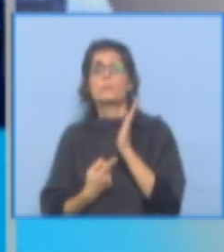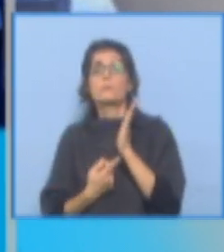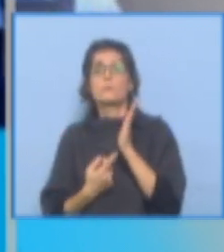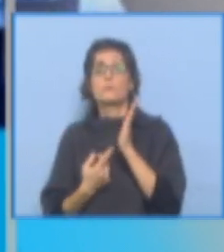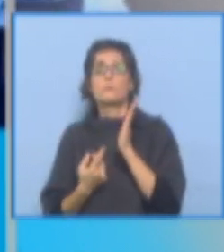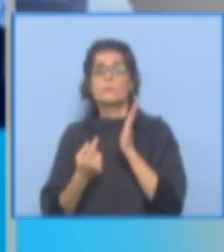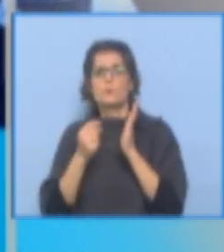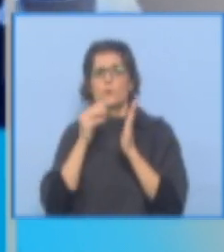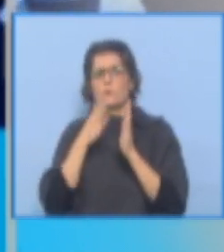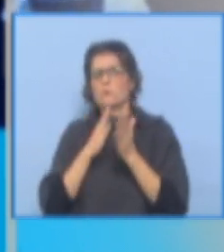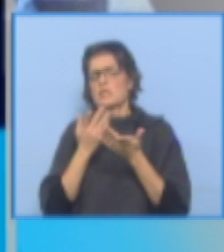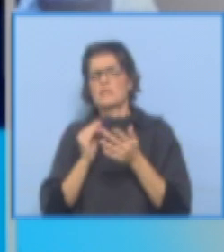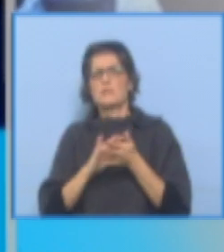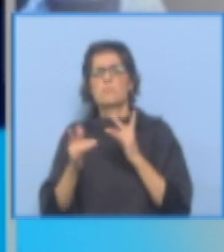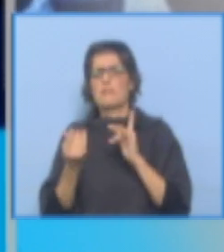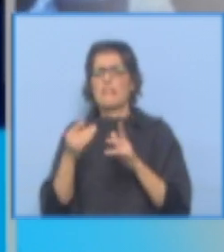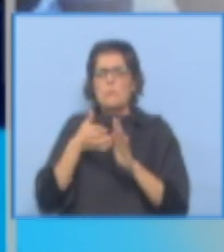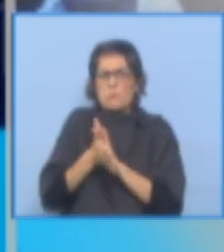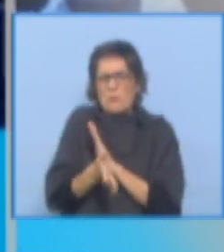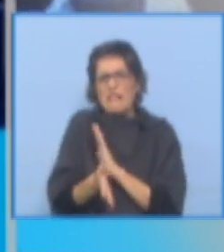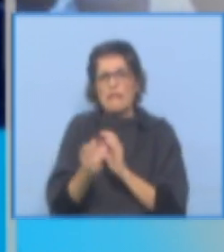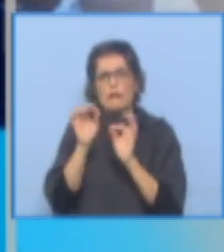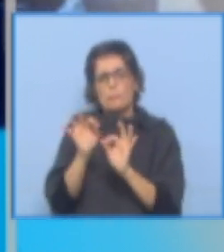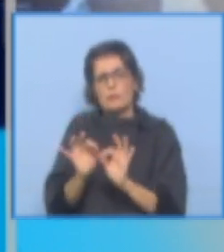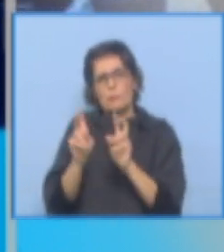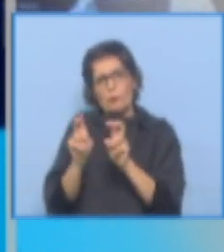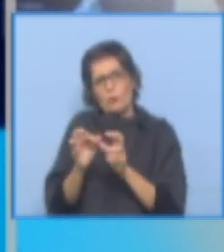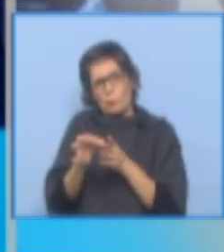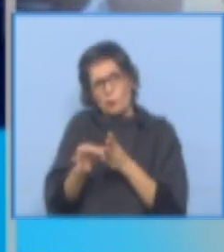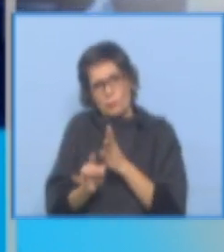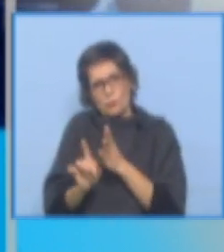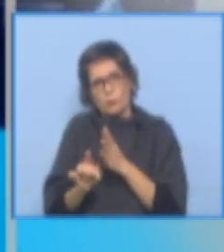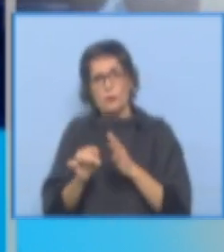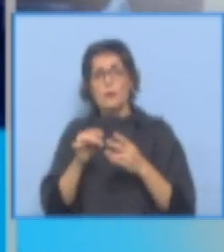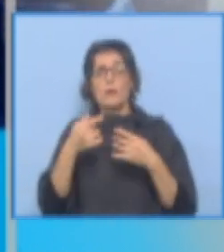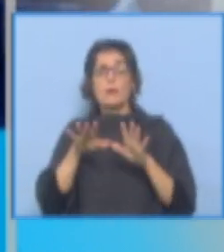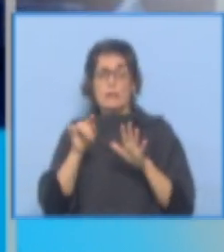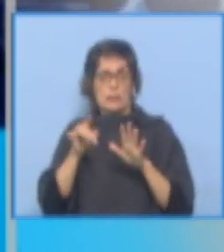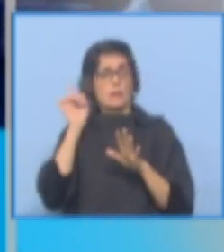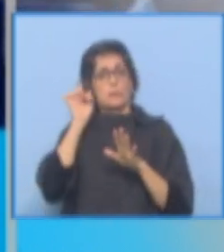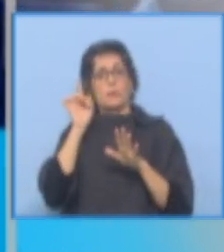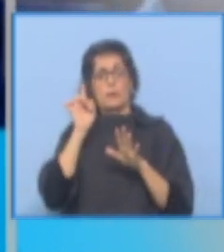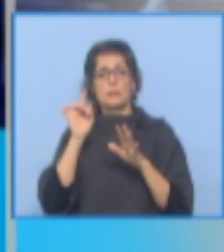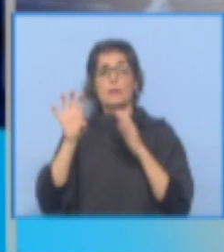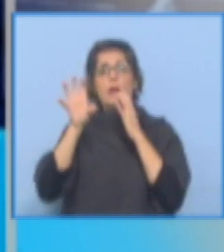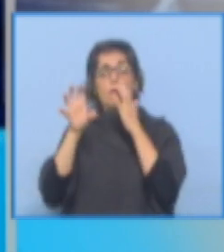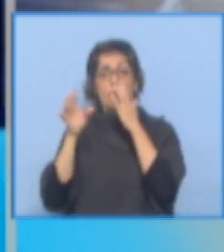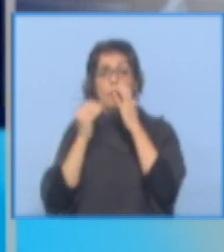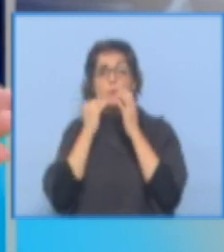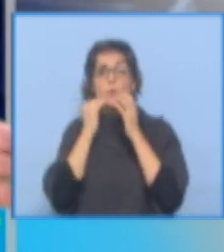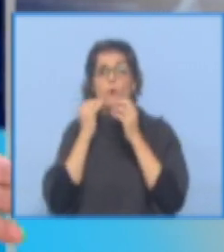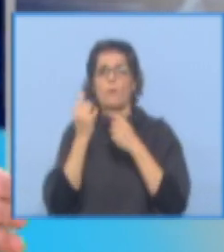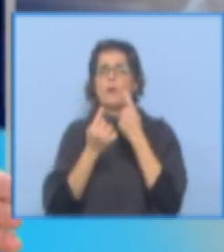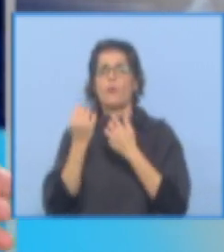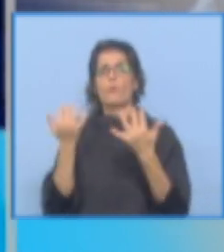do caso também, deste ponto de vista, não é o relevante. O que é relevante é o modo como se obtém